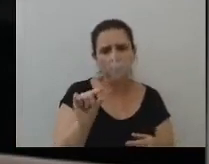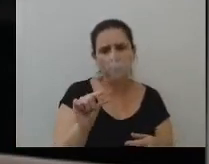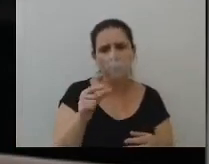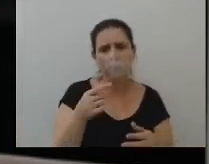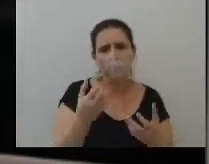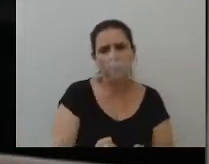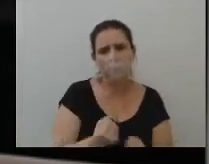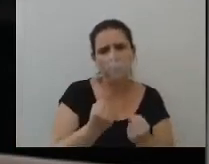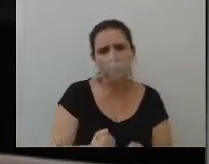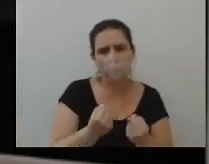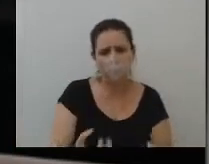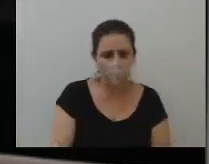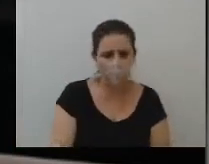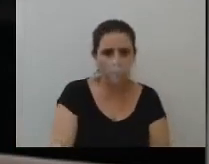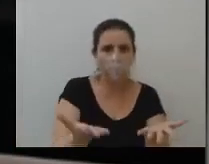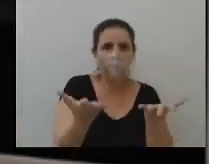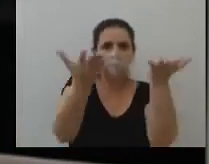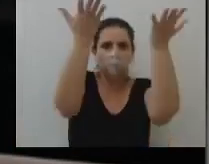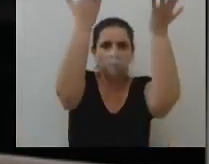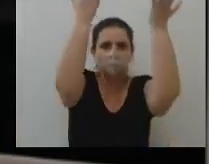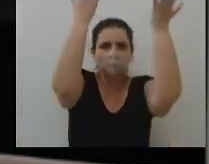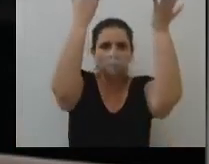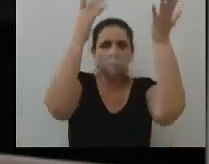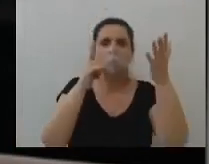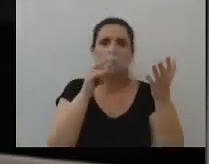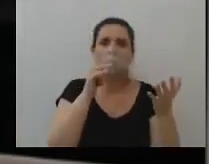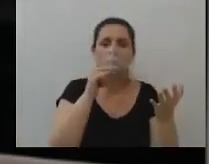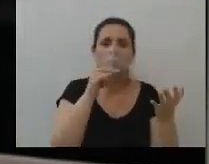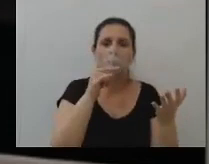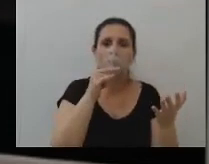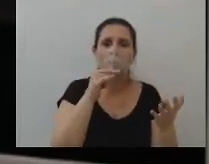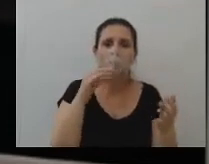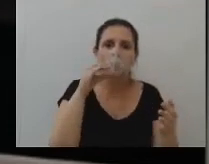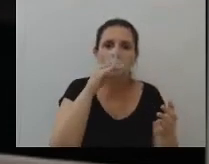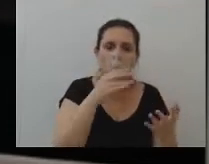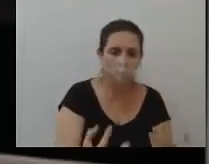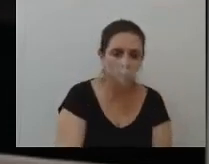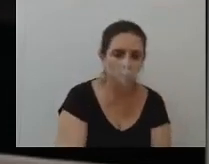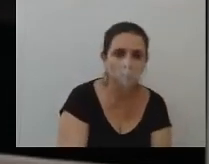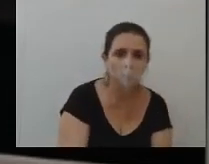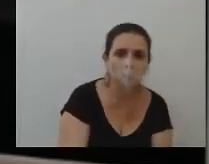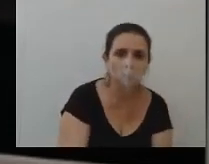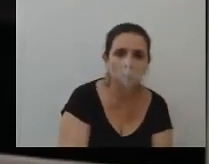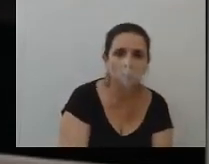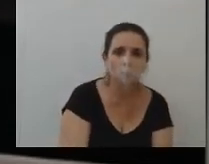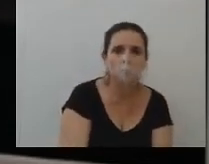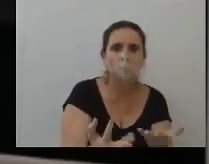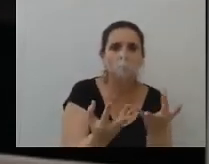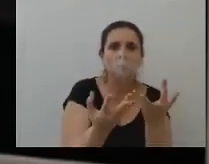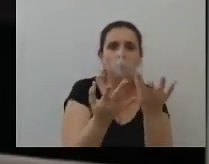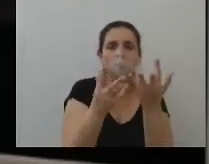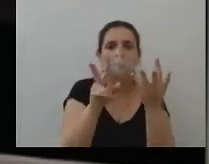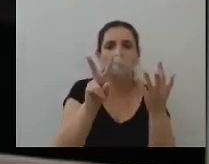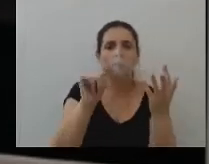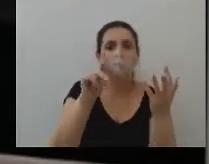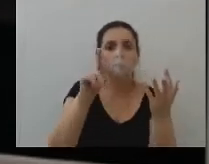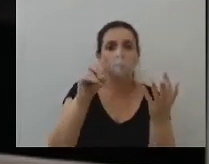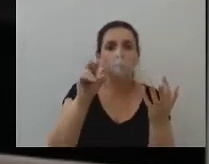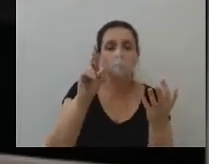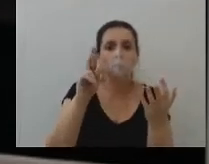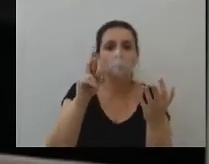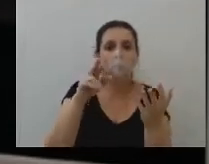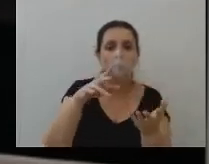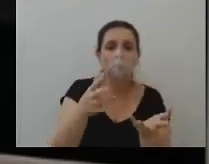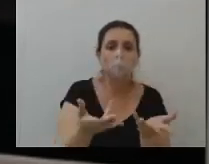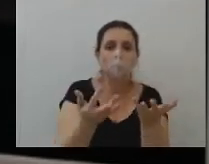a levitar. Então, a água quente em que eu estou aquecendo, ela termina subindo, indo para